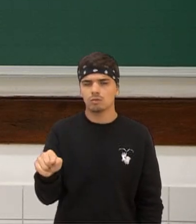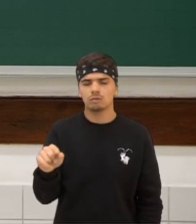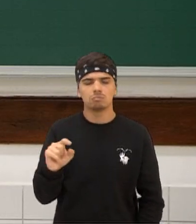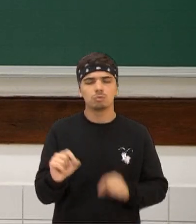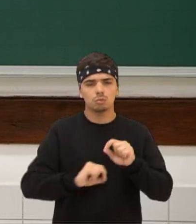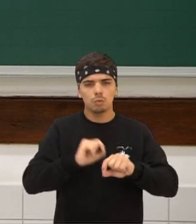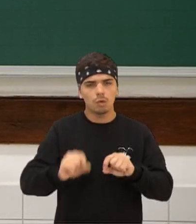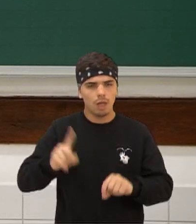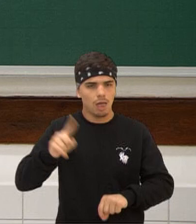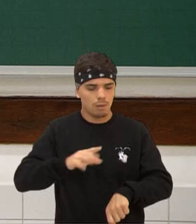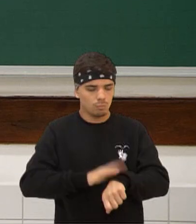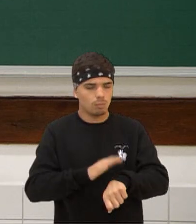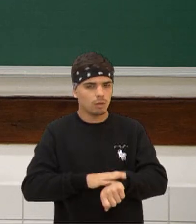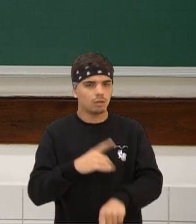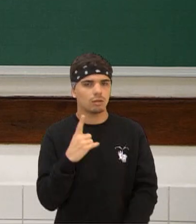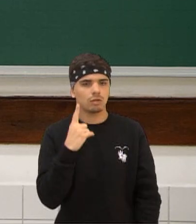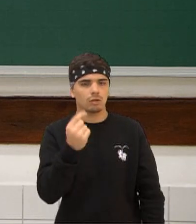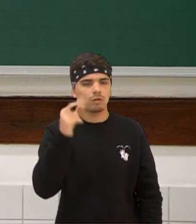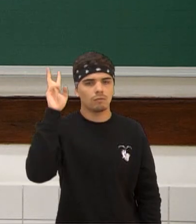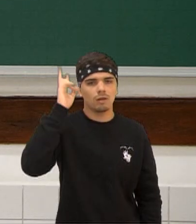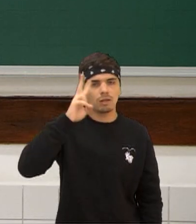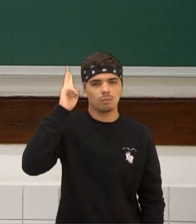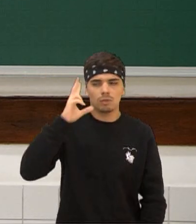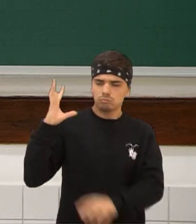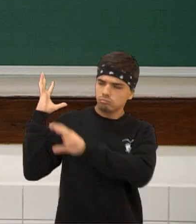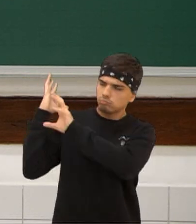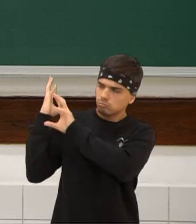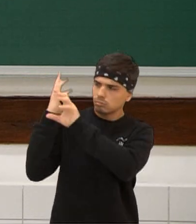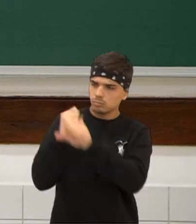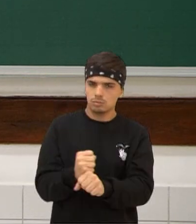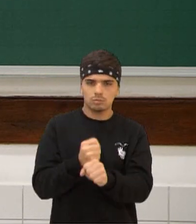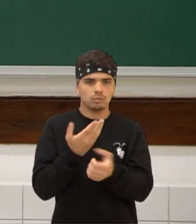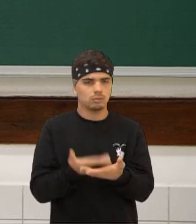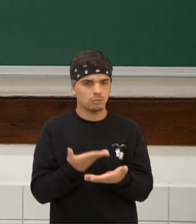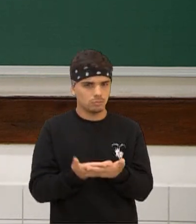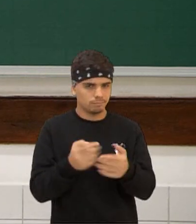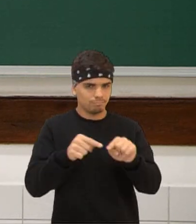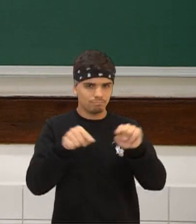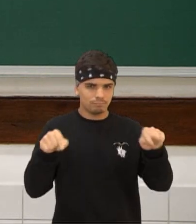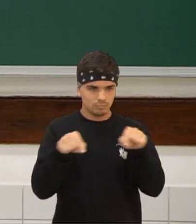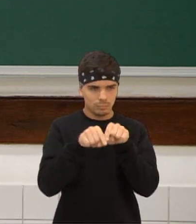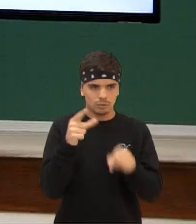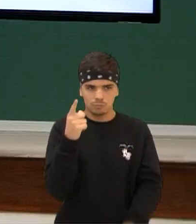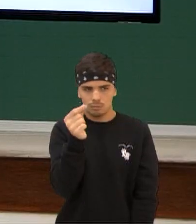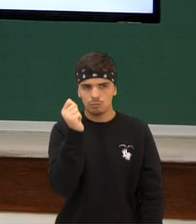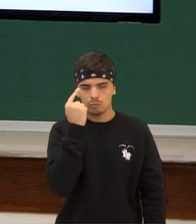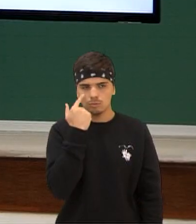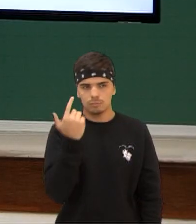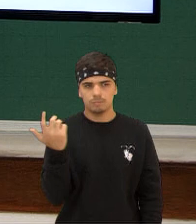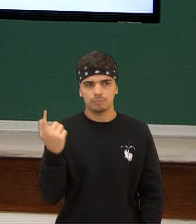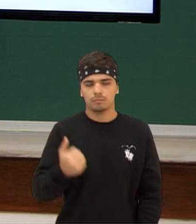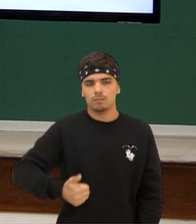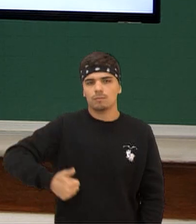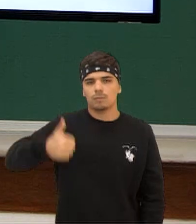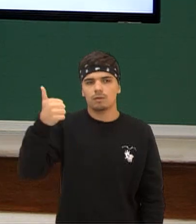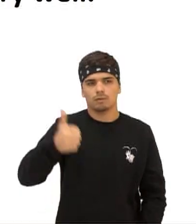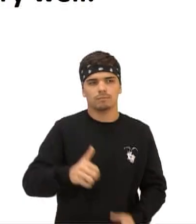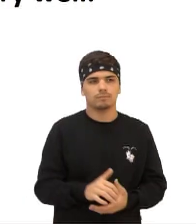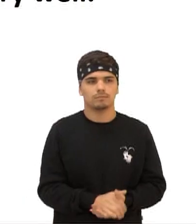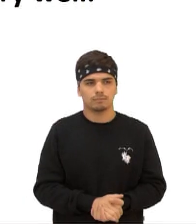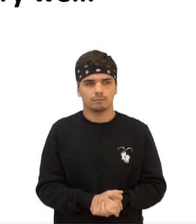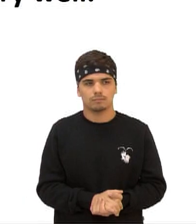é aquele momento que a gente vai relembrar tudo que a gente fez na sala de aula então let's go vamos lá número um